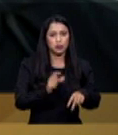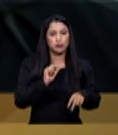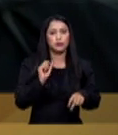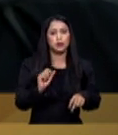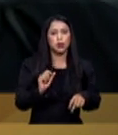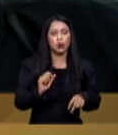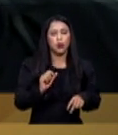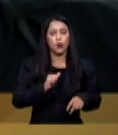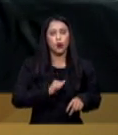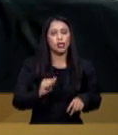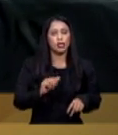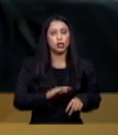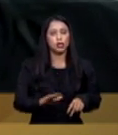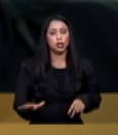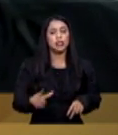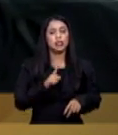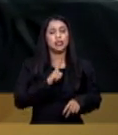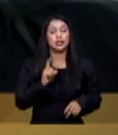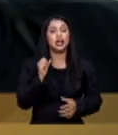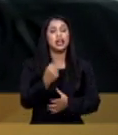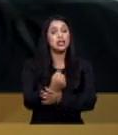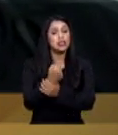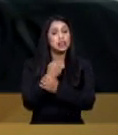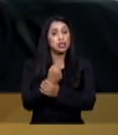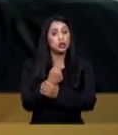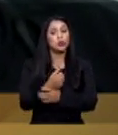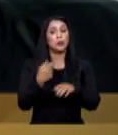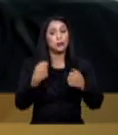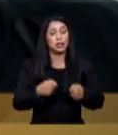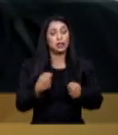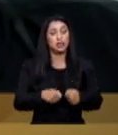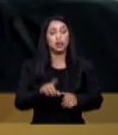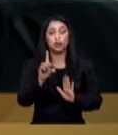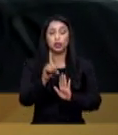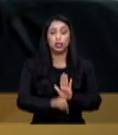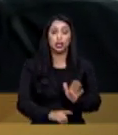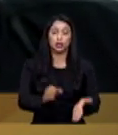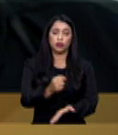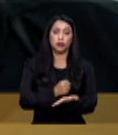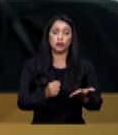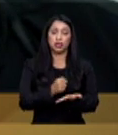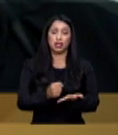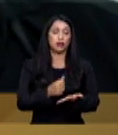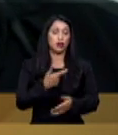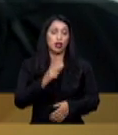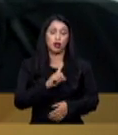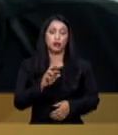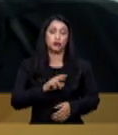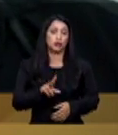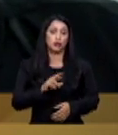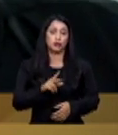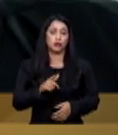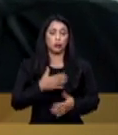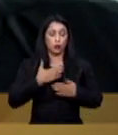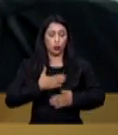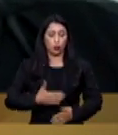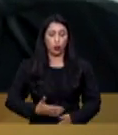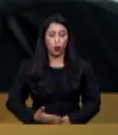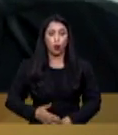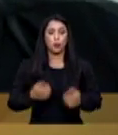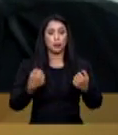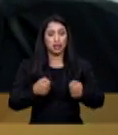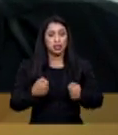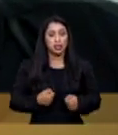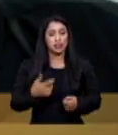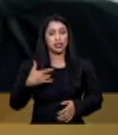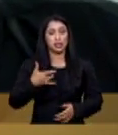infrator, devam ser assegurados todos os seus direitos fundamentais não atingidos pela medida socioeducativa, vida, integridade física, educação,